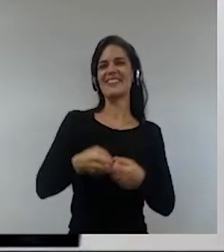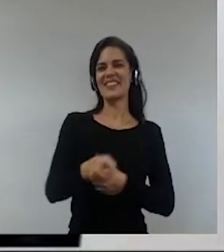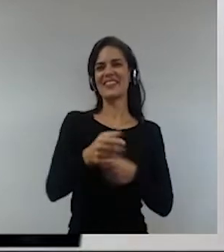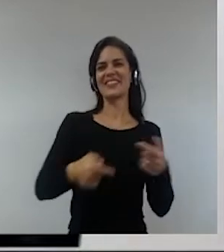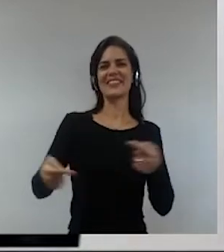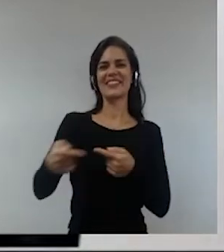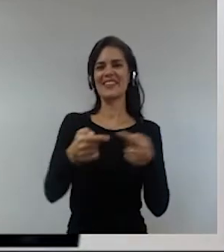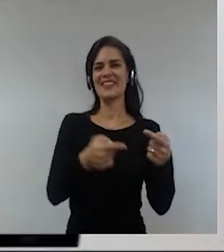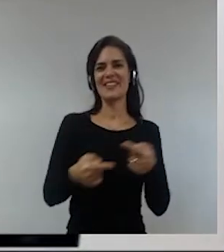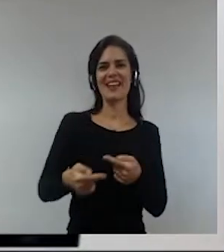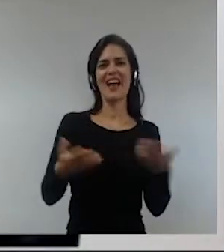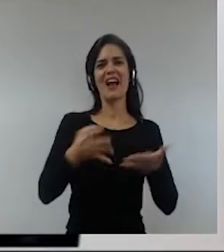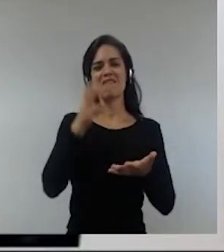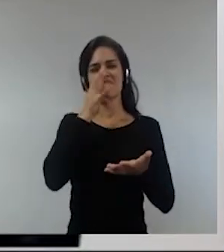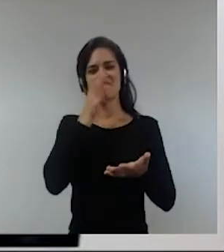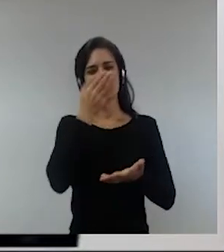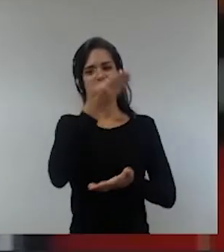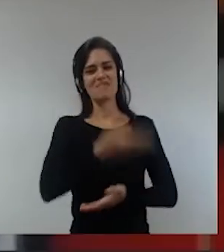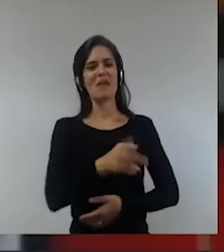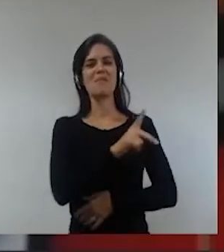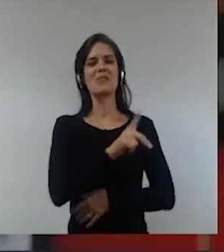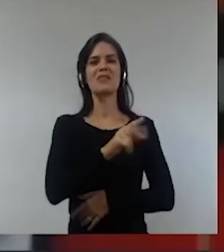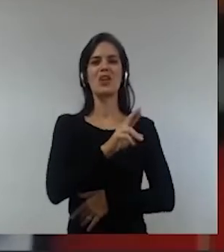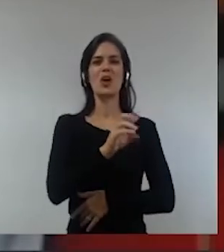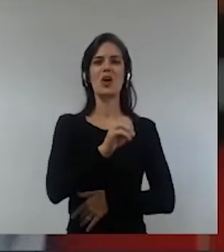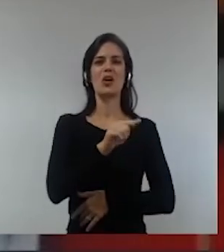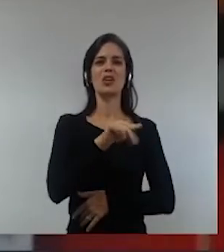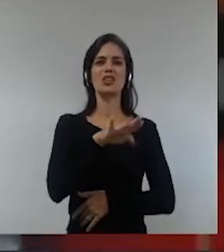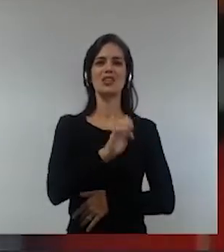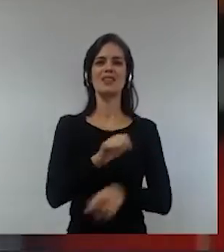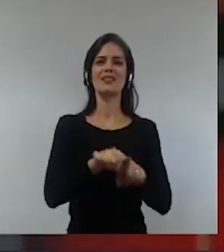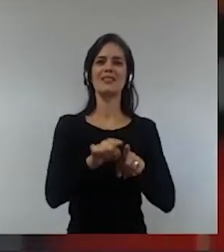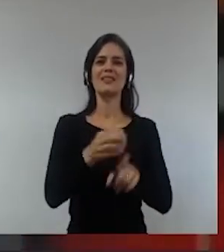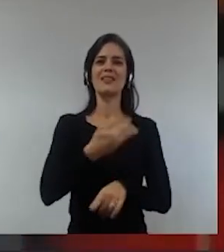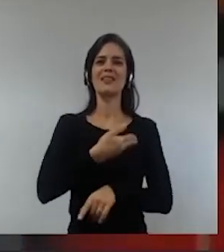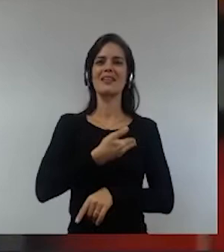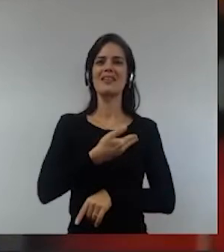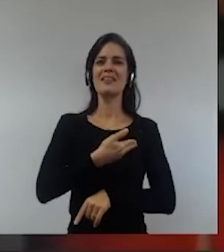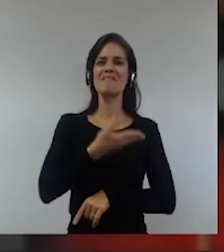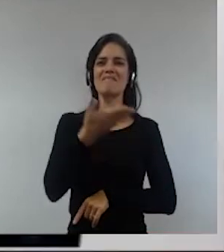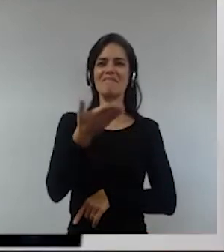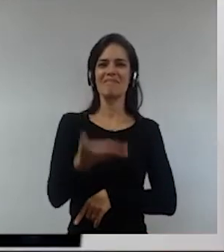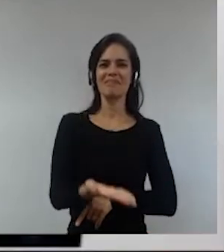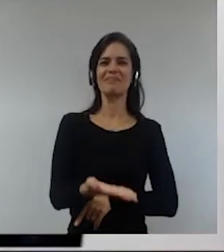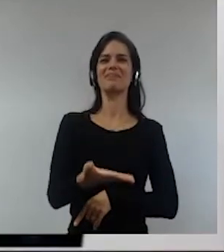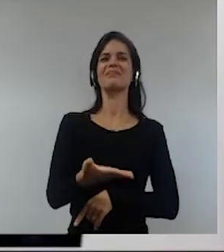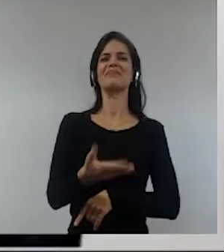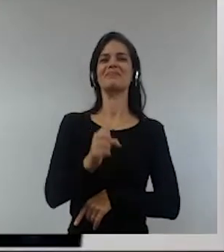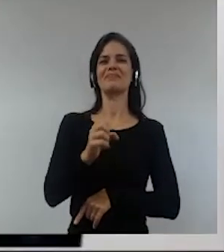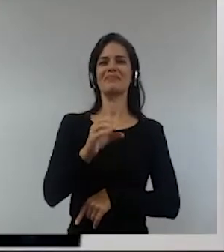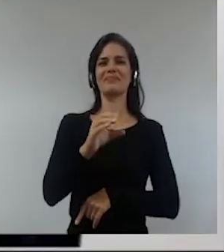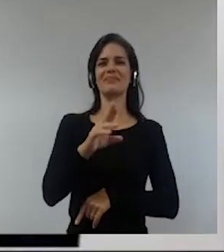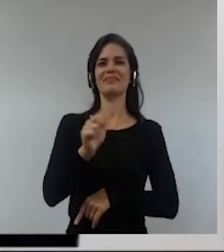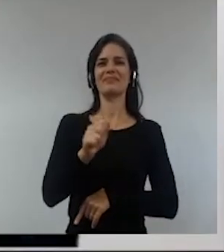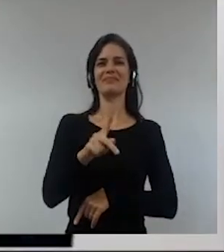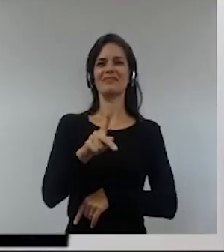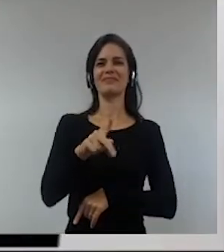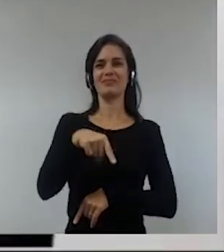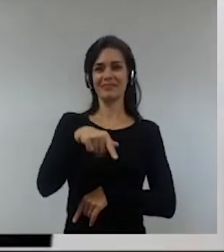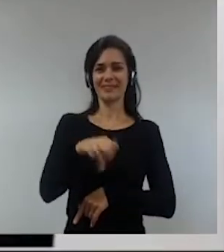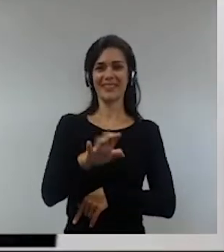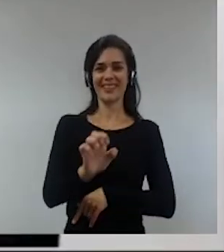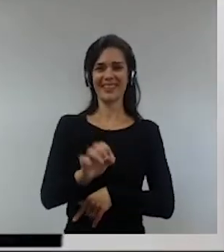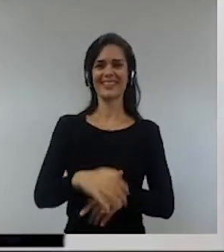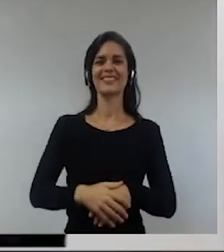ouvir lições da professora Rogéria e do meu amigo Ronaldo Crack. Um abraço para vocês, muito obrigado pela oportunidade.